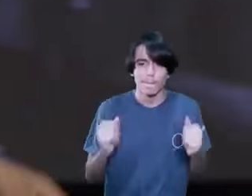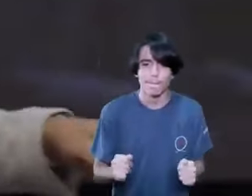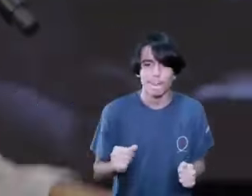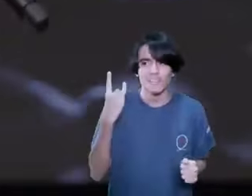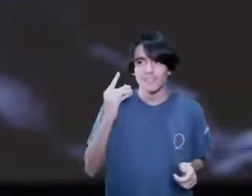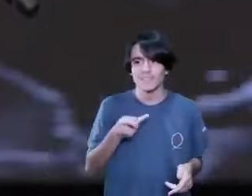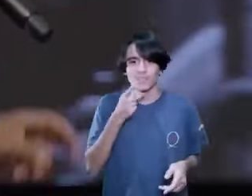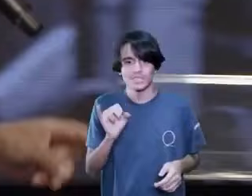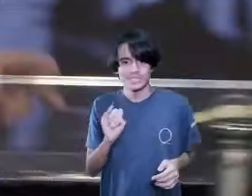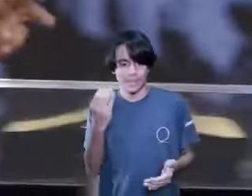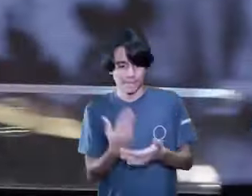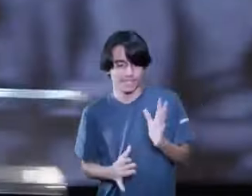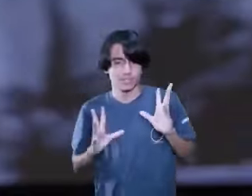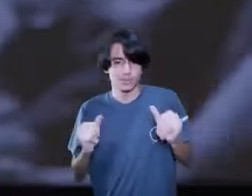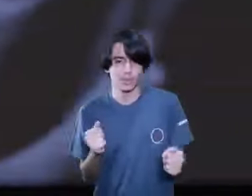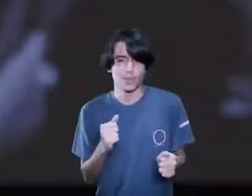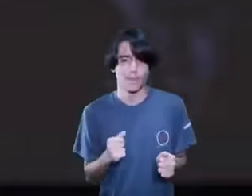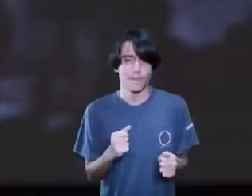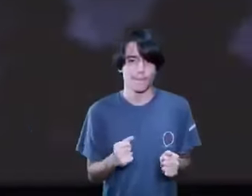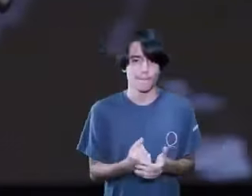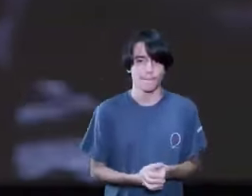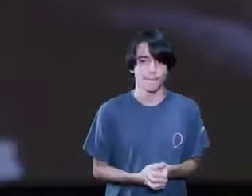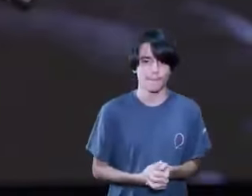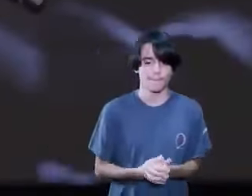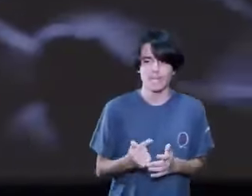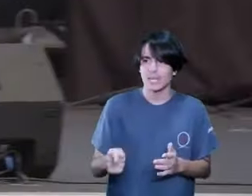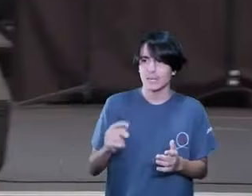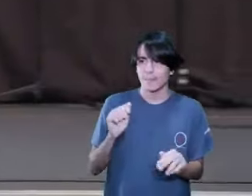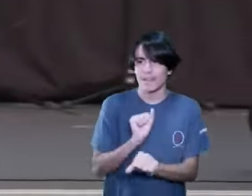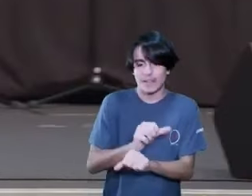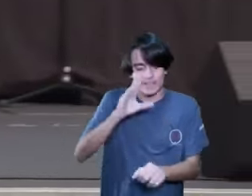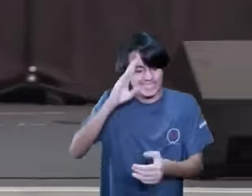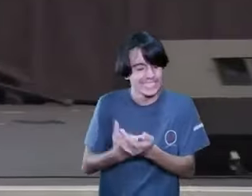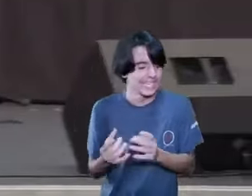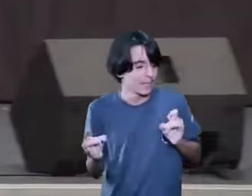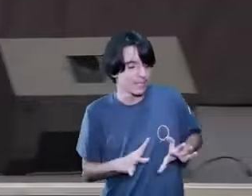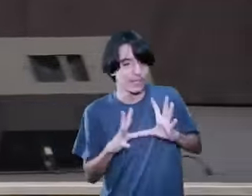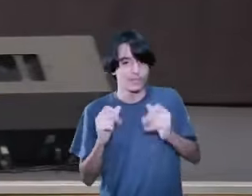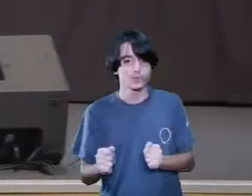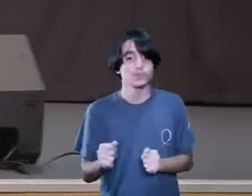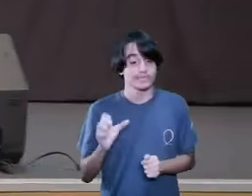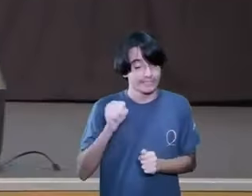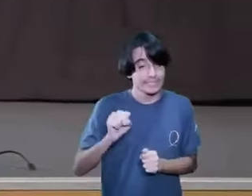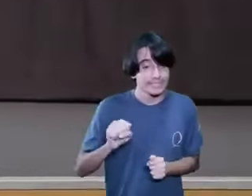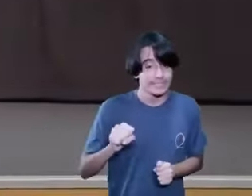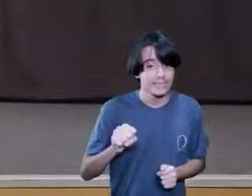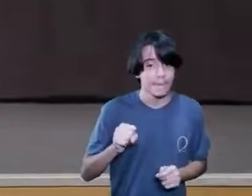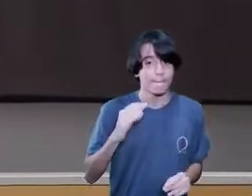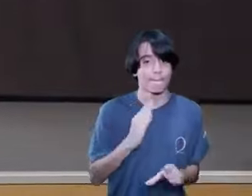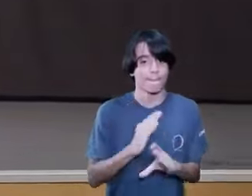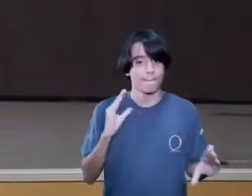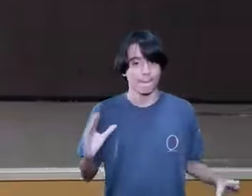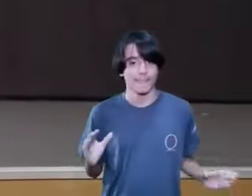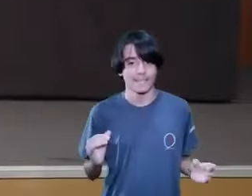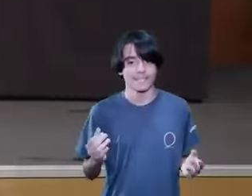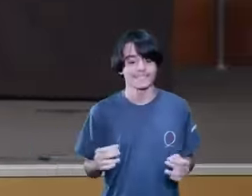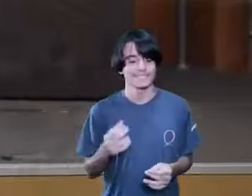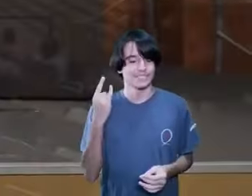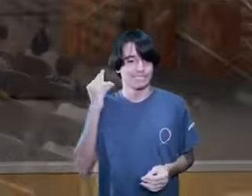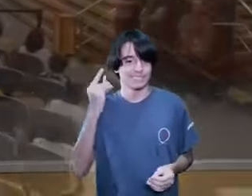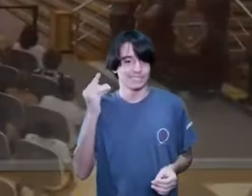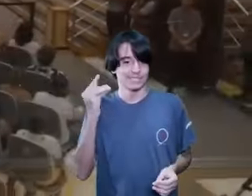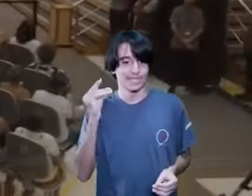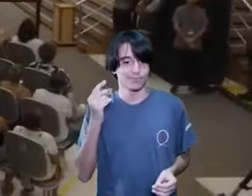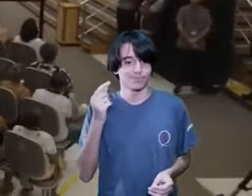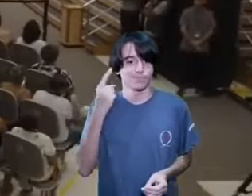ele perdesse tudo, parava, desistia, desviava, largava tudo. Sim, mas ele estava enganado.